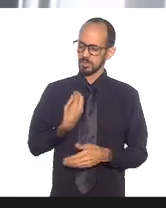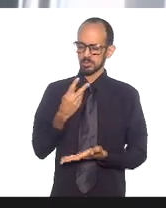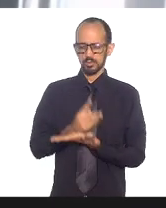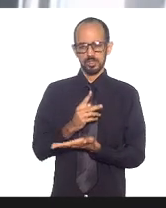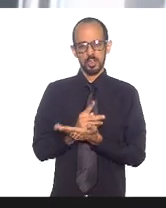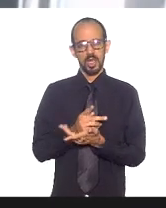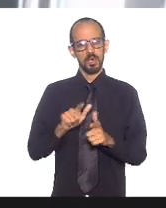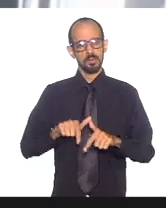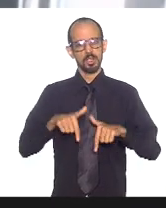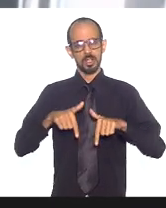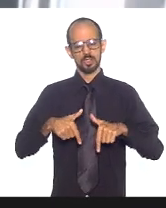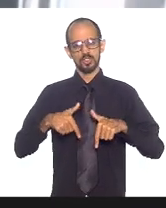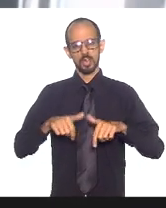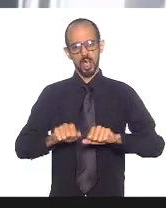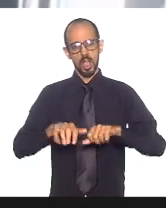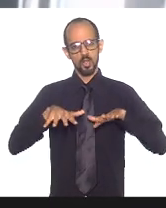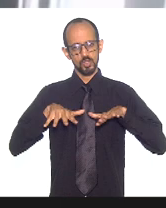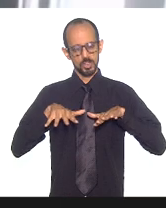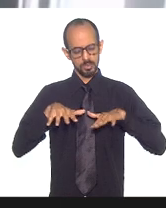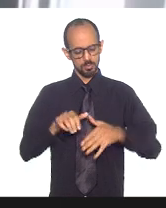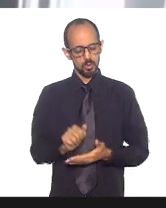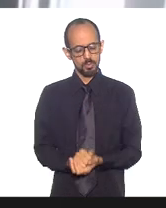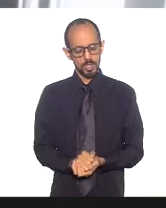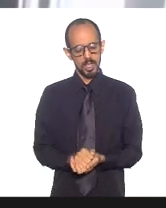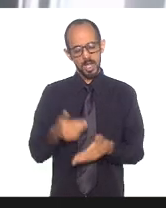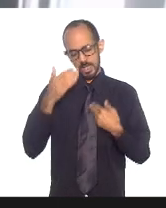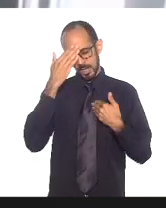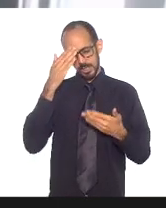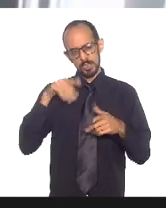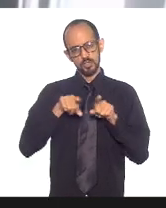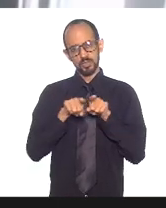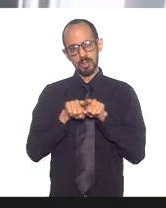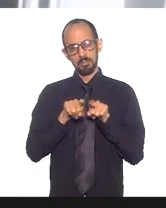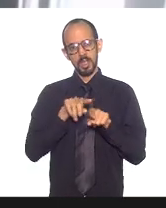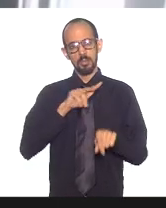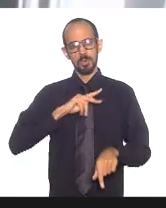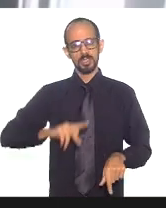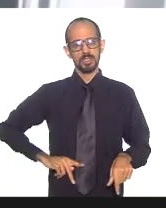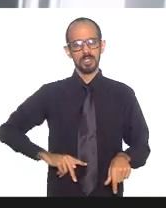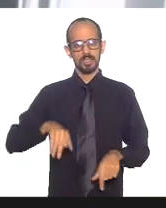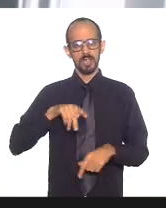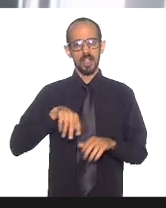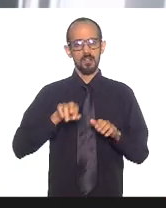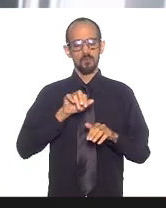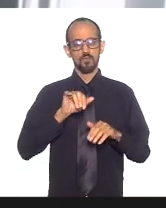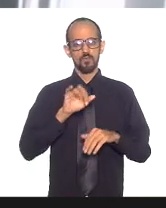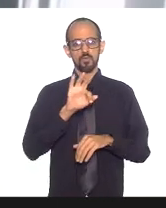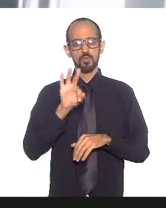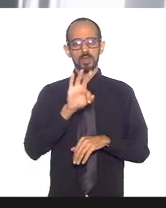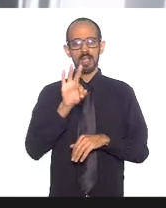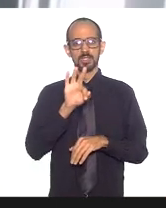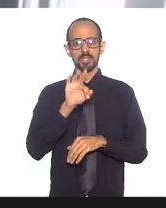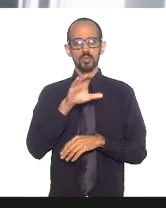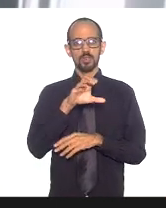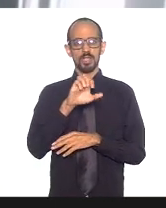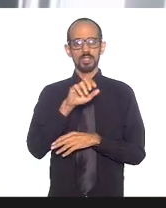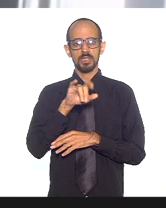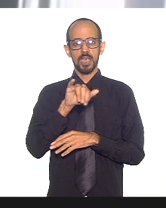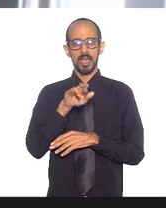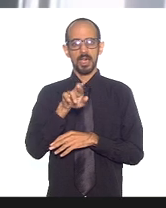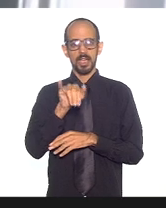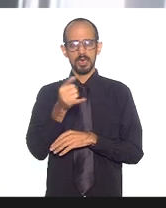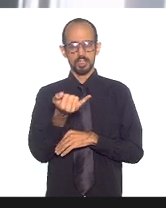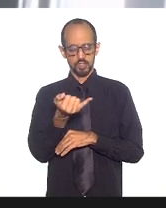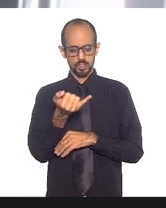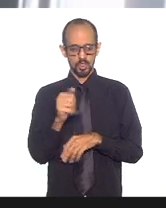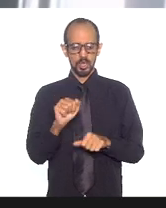bem-vindo. Eu agradeço também ao presidente da Fundação CCERJ, o Rogério Pires, e não só ao presidente, mas a